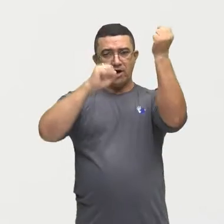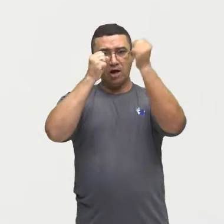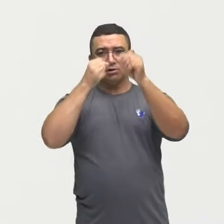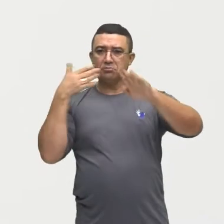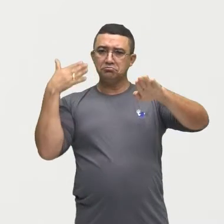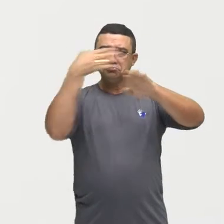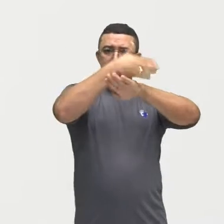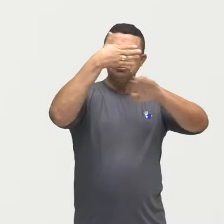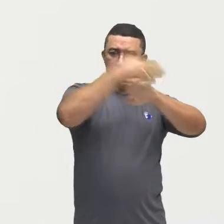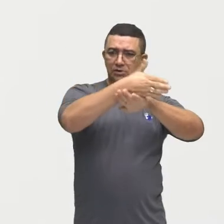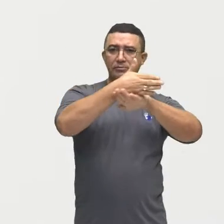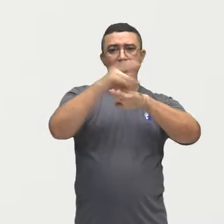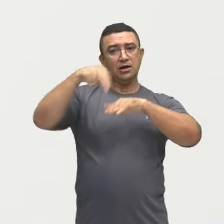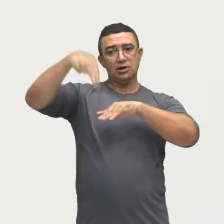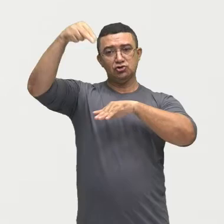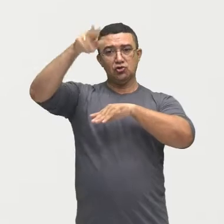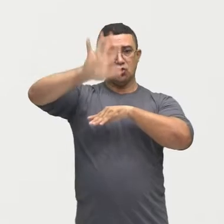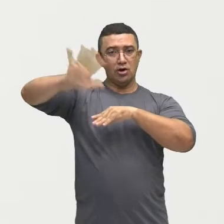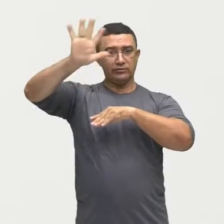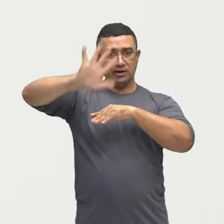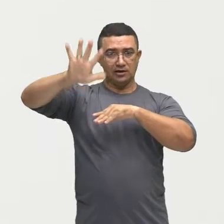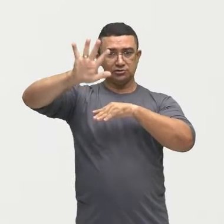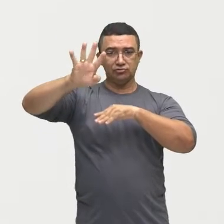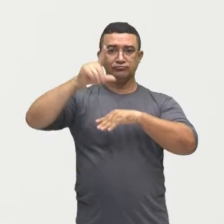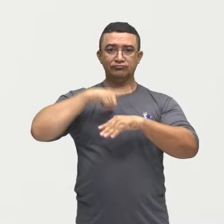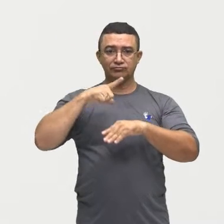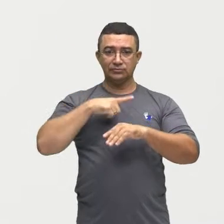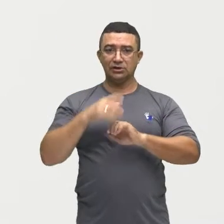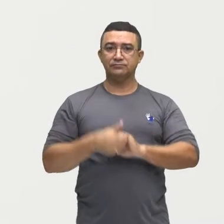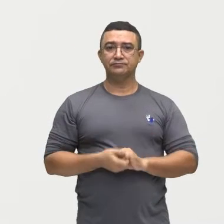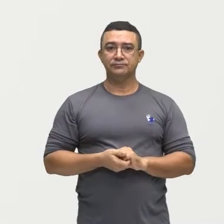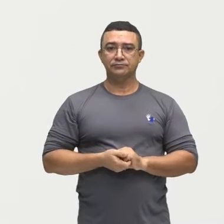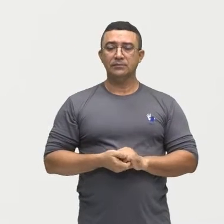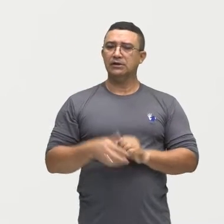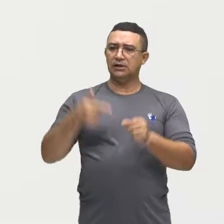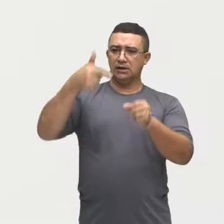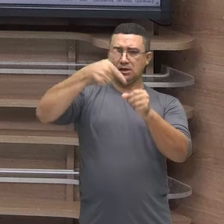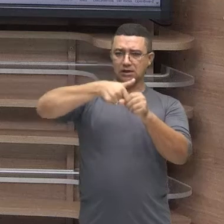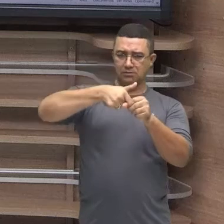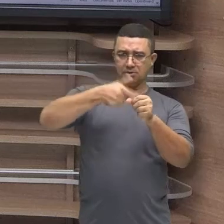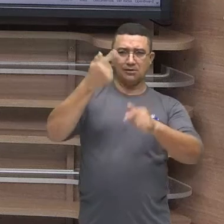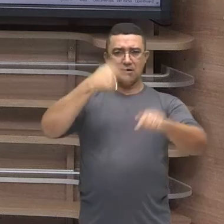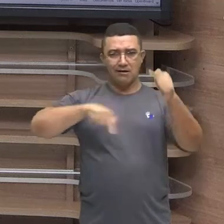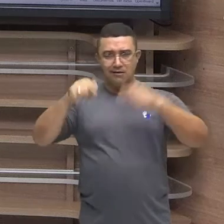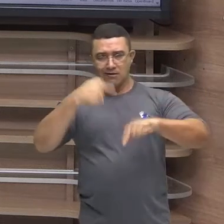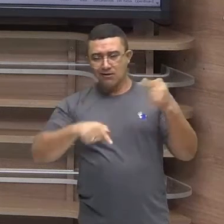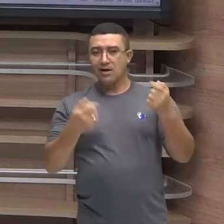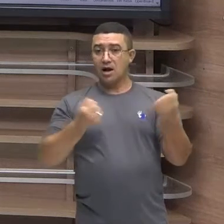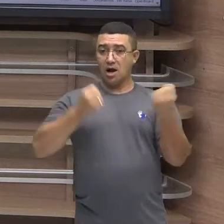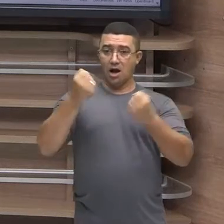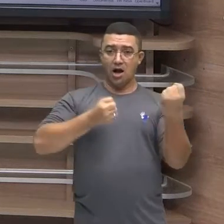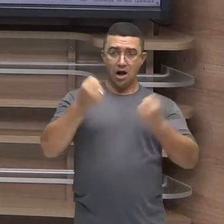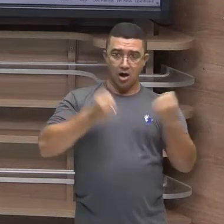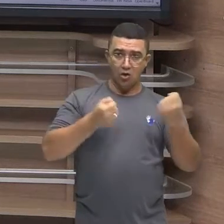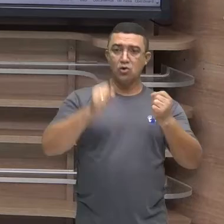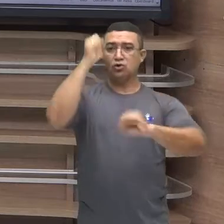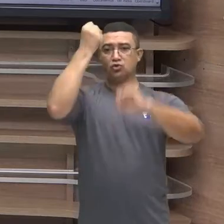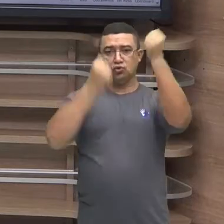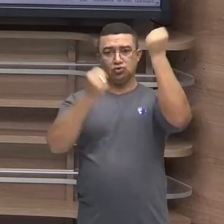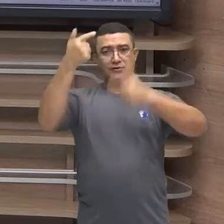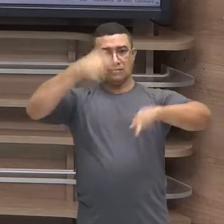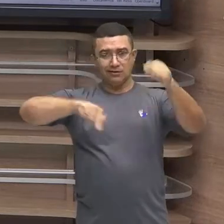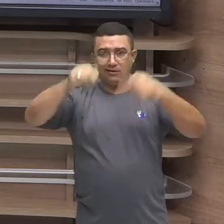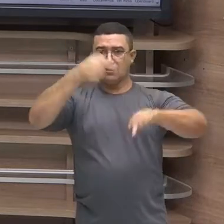diversas indústrias na região Nordeste, a indústria petroquímica, a automobilística, a indústria